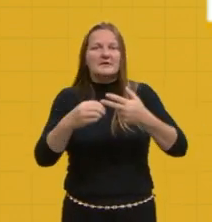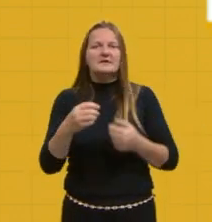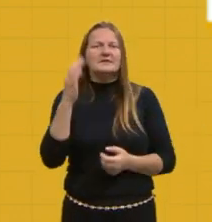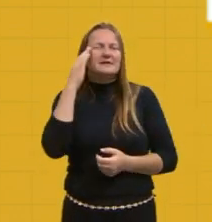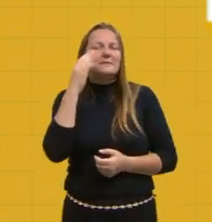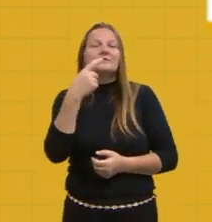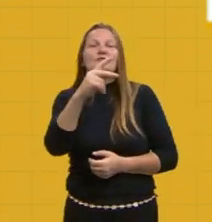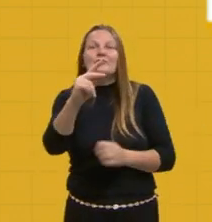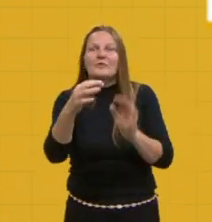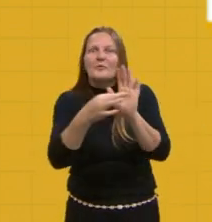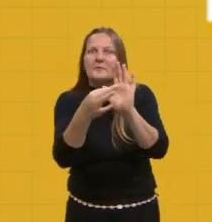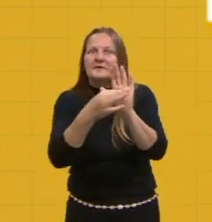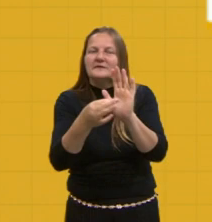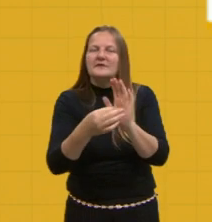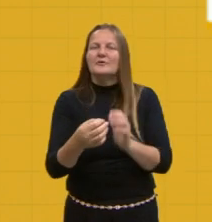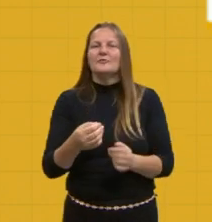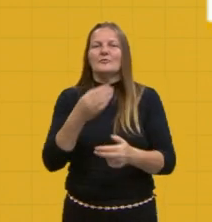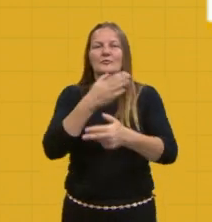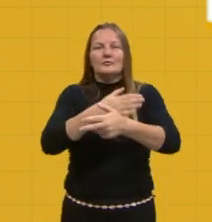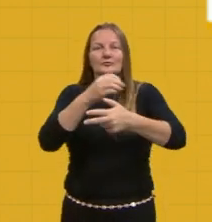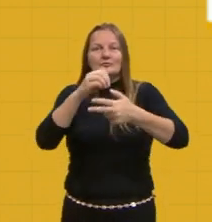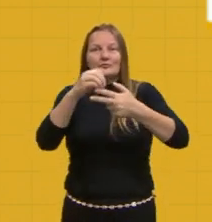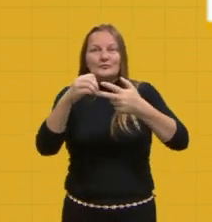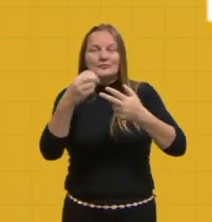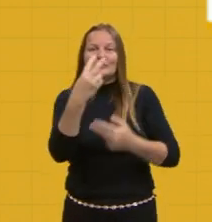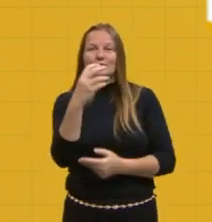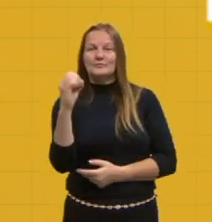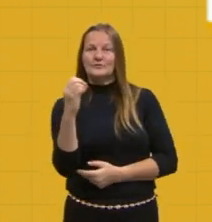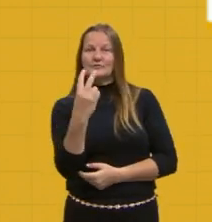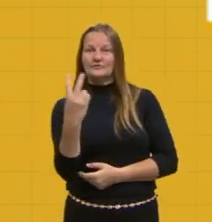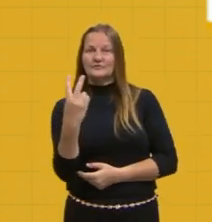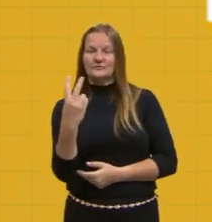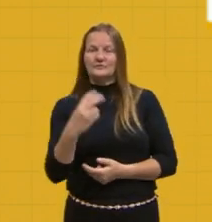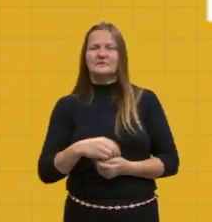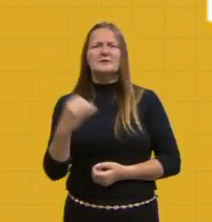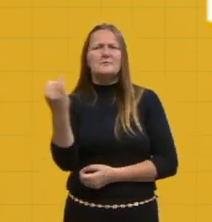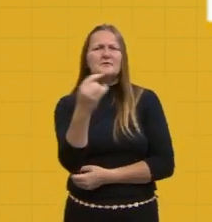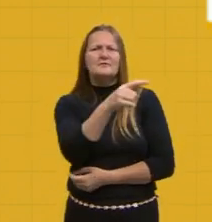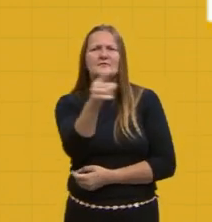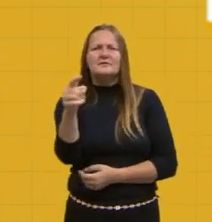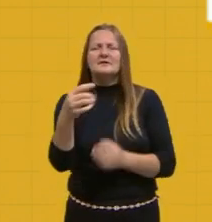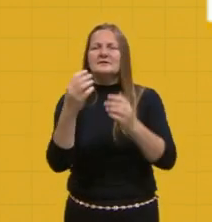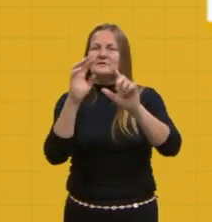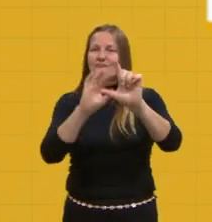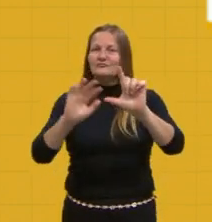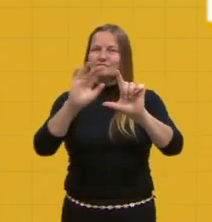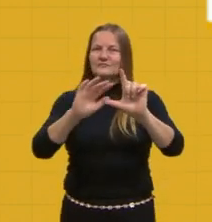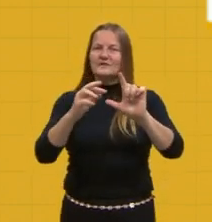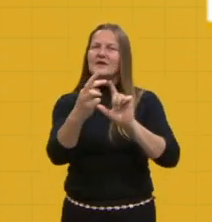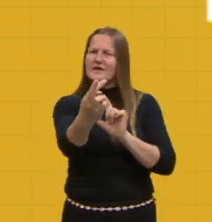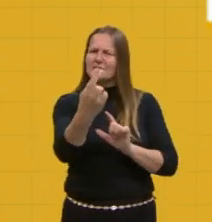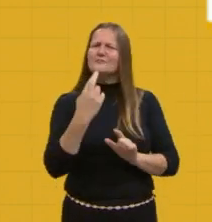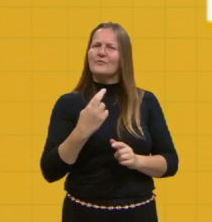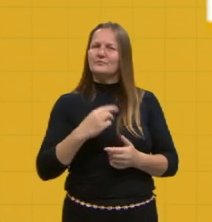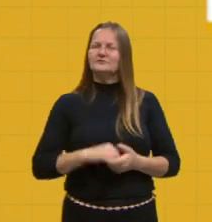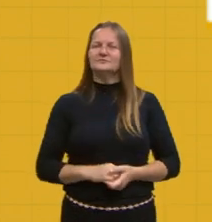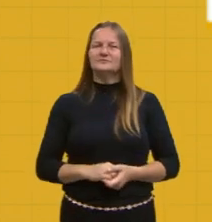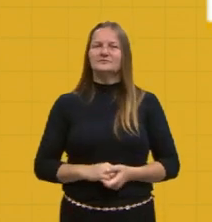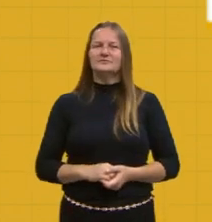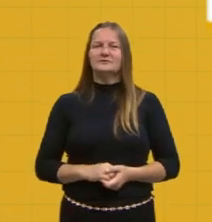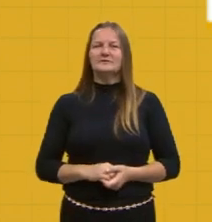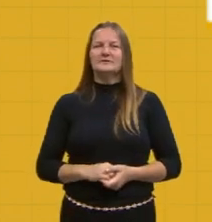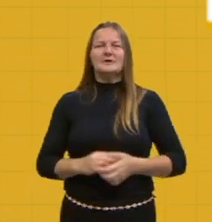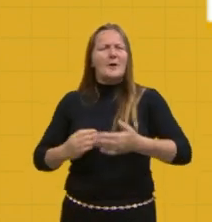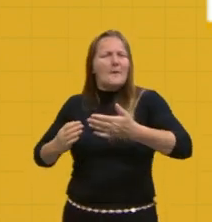saber a sua opinião sobre essa edição de dois é muito importante vocês acessar esse QR Code e responder pessoal